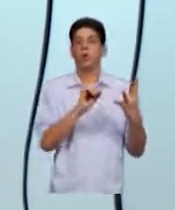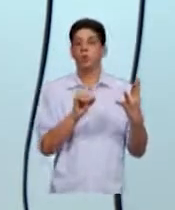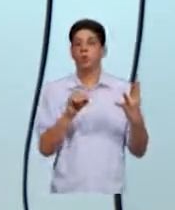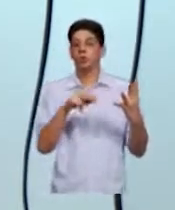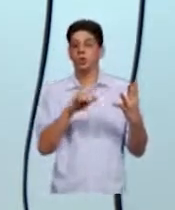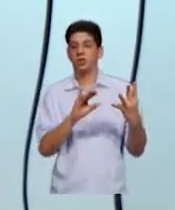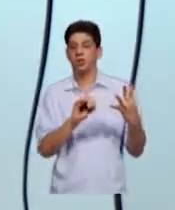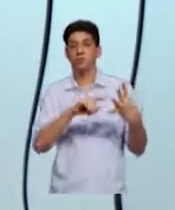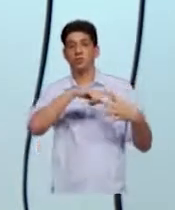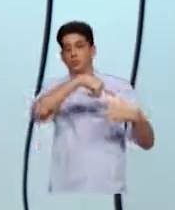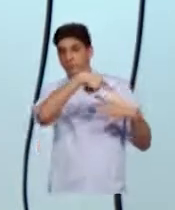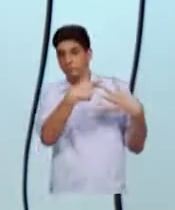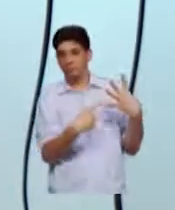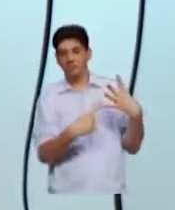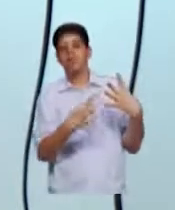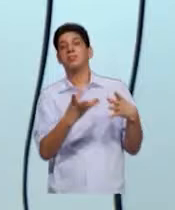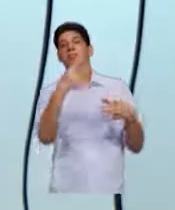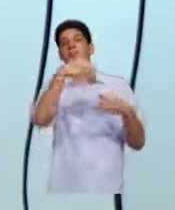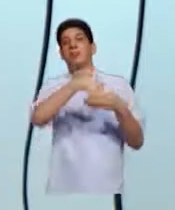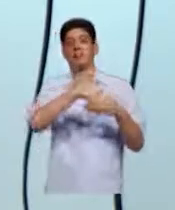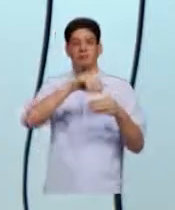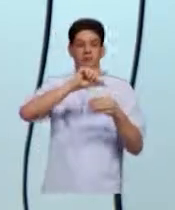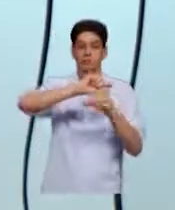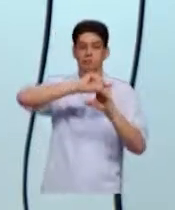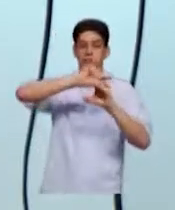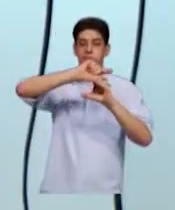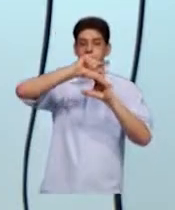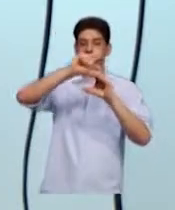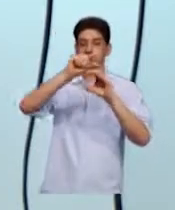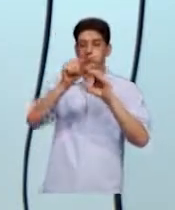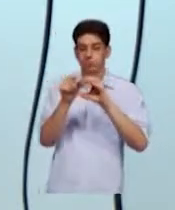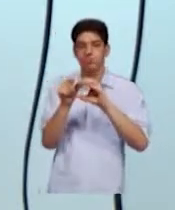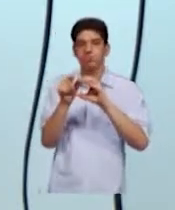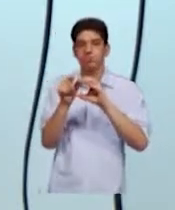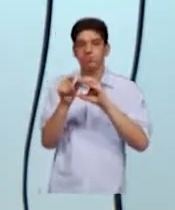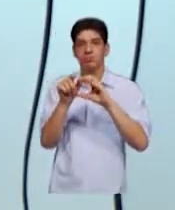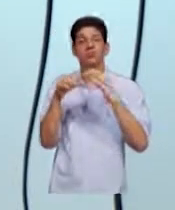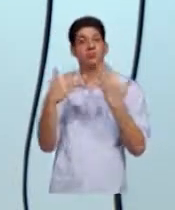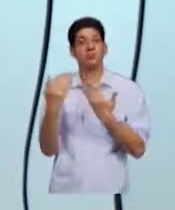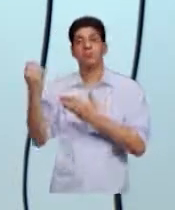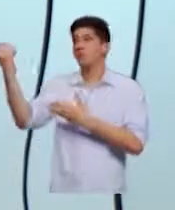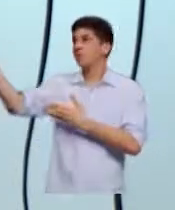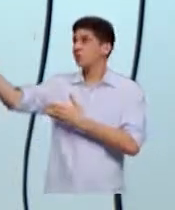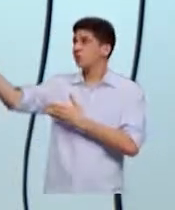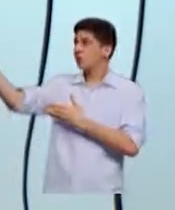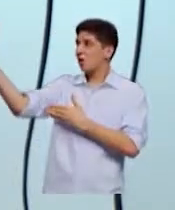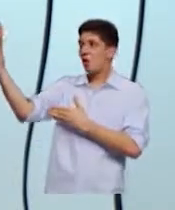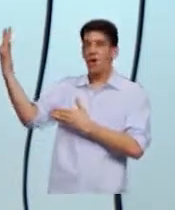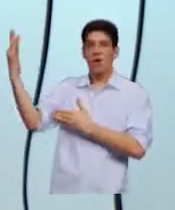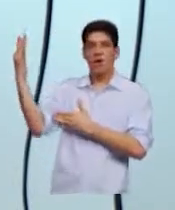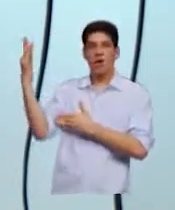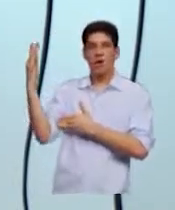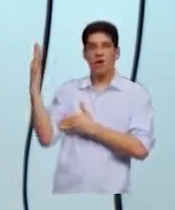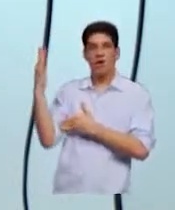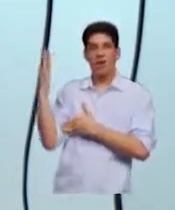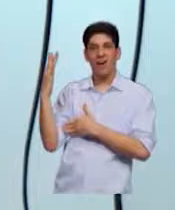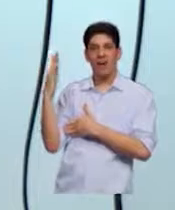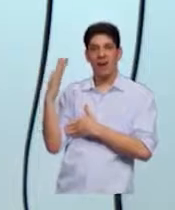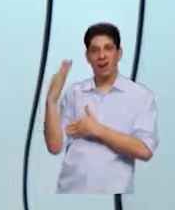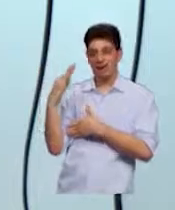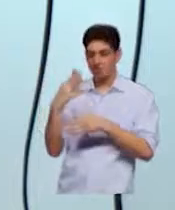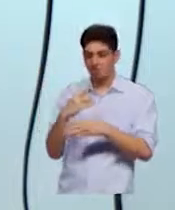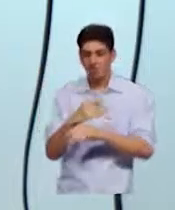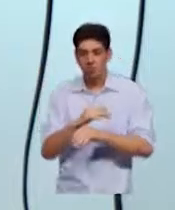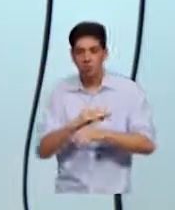eles estão na atmosfera terrestre e quando o Sol, a energia solar, incide sobre a superfície, o que é que vai fazer